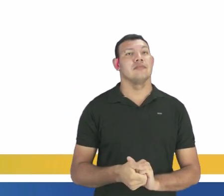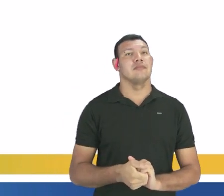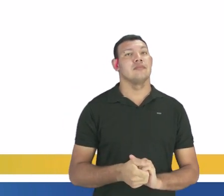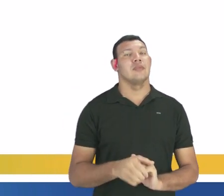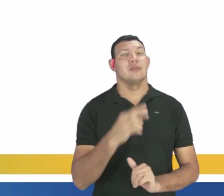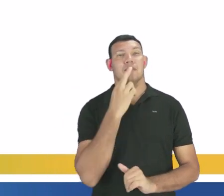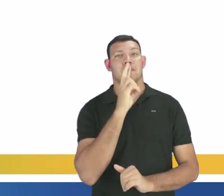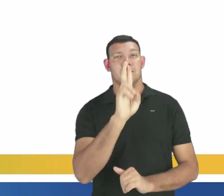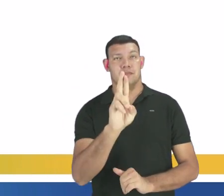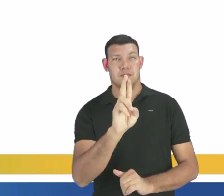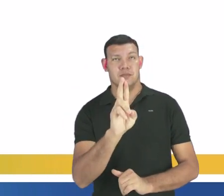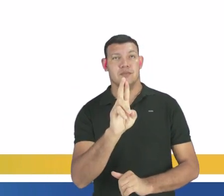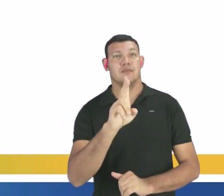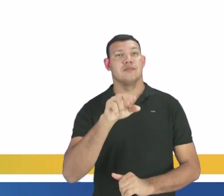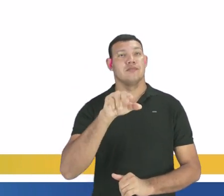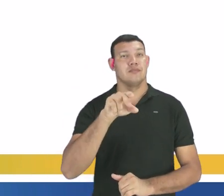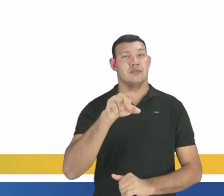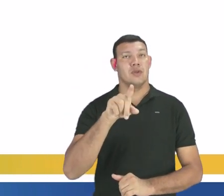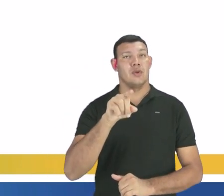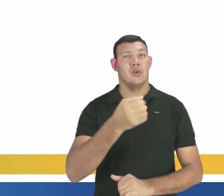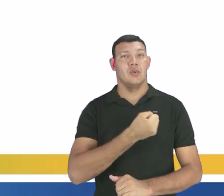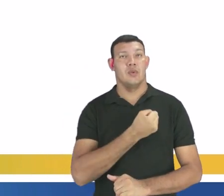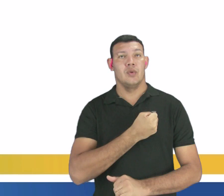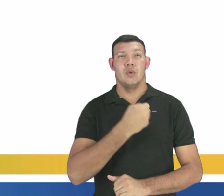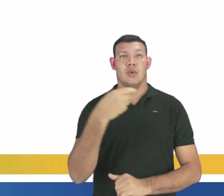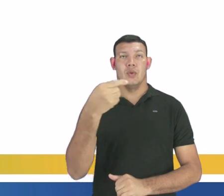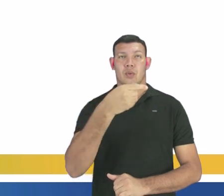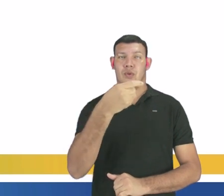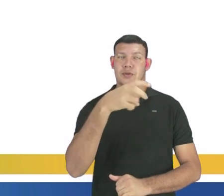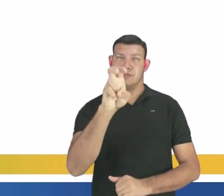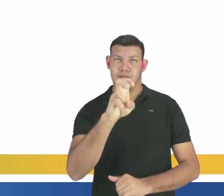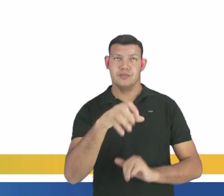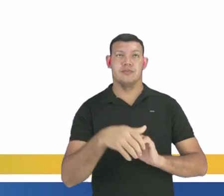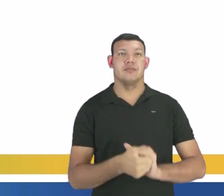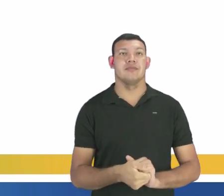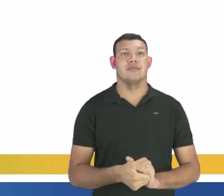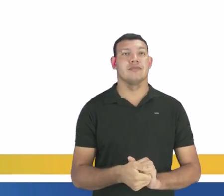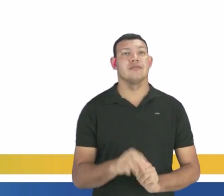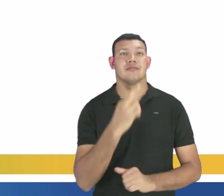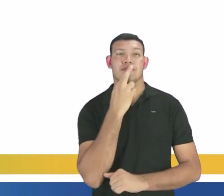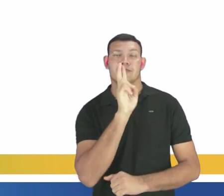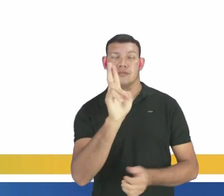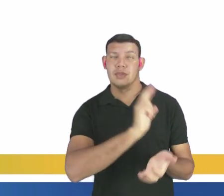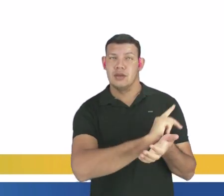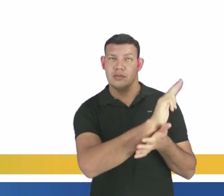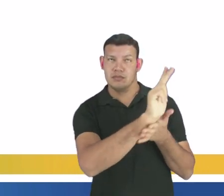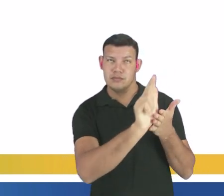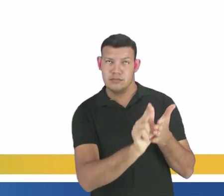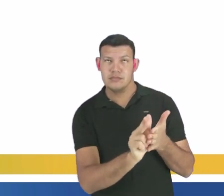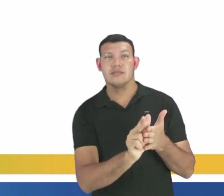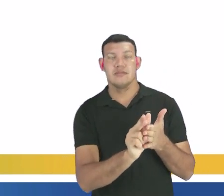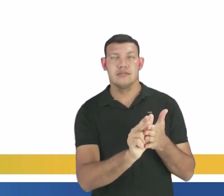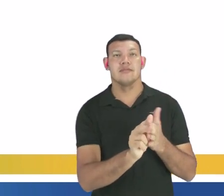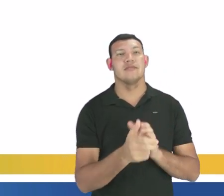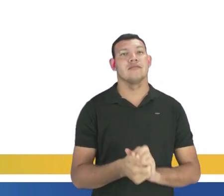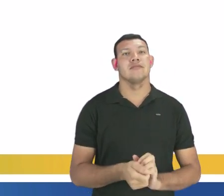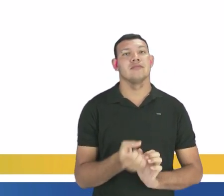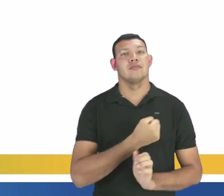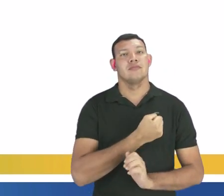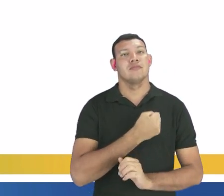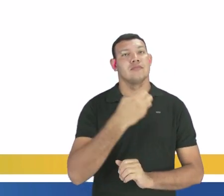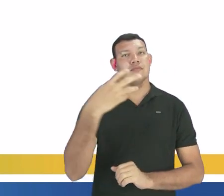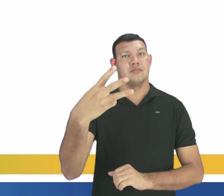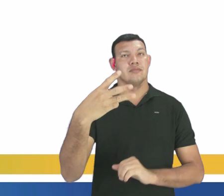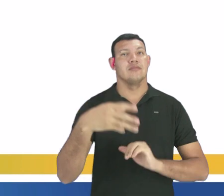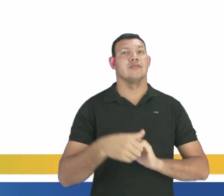5. Então, esse menos 5 é a raiz de multiplicidade 3. Ou raiz tripla